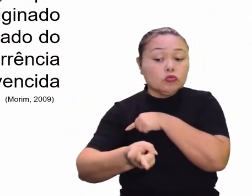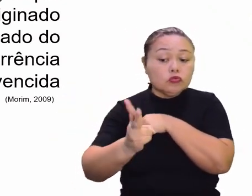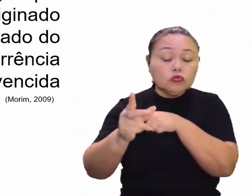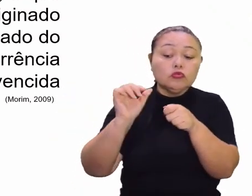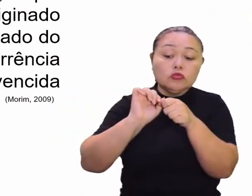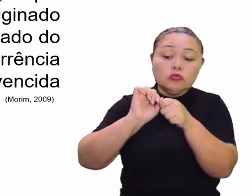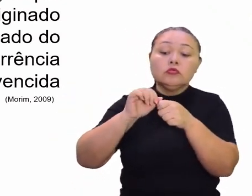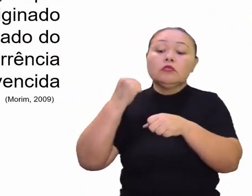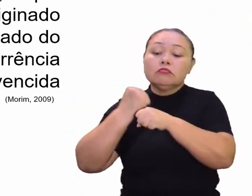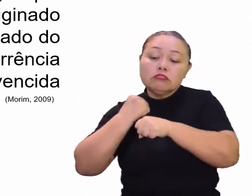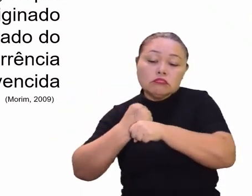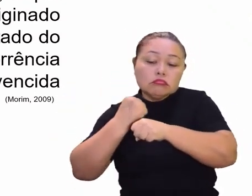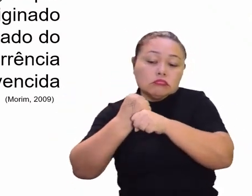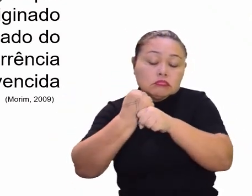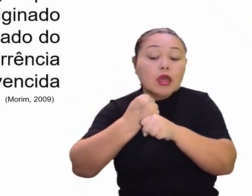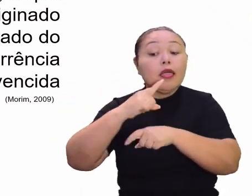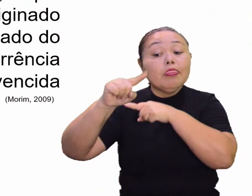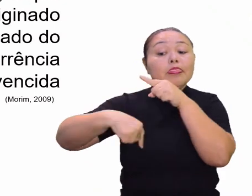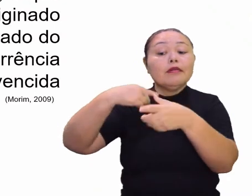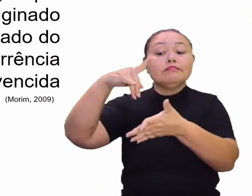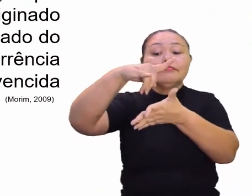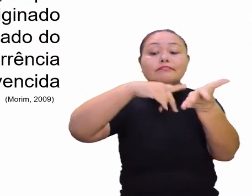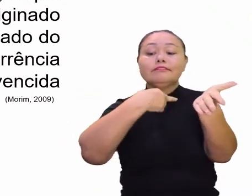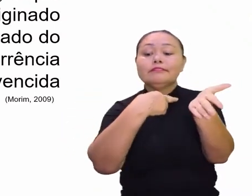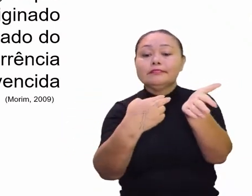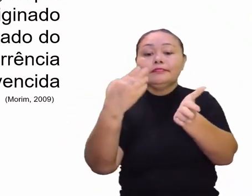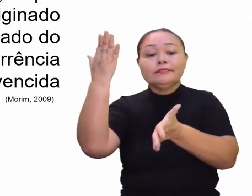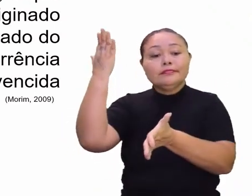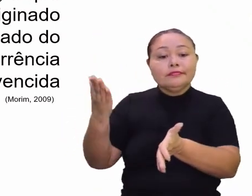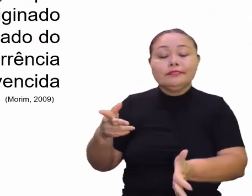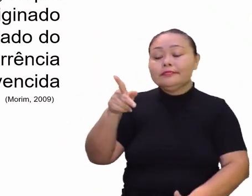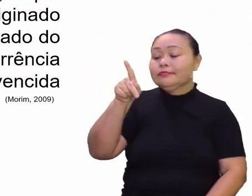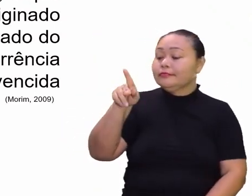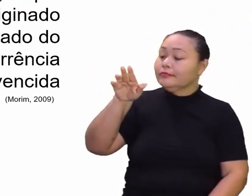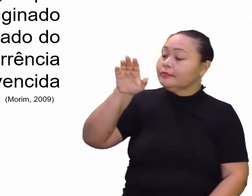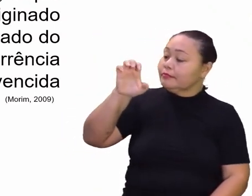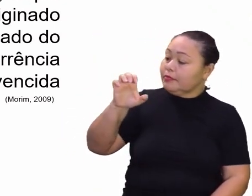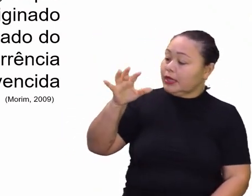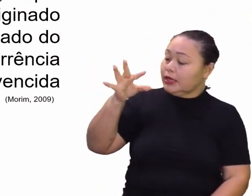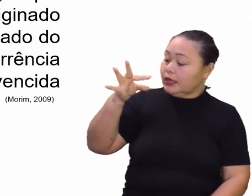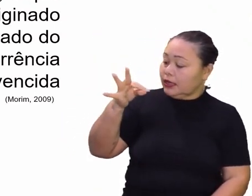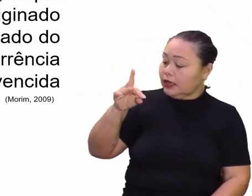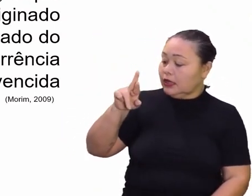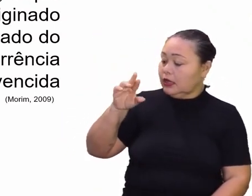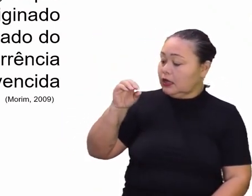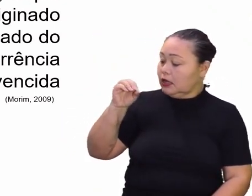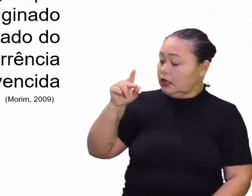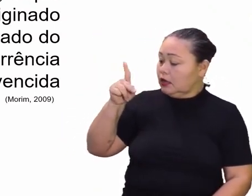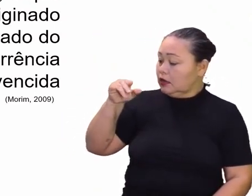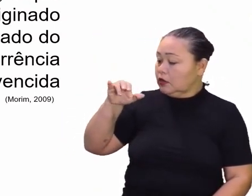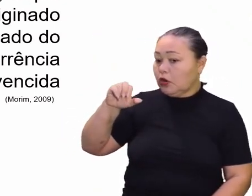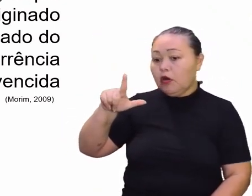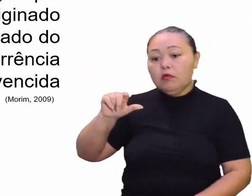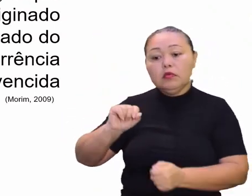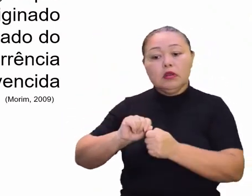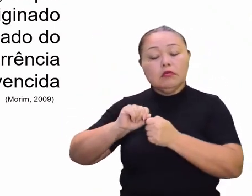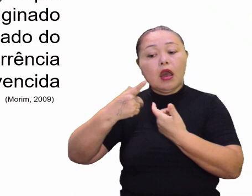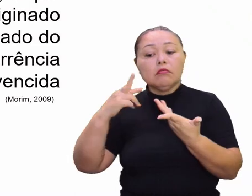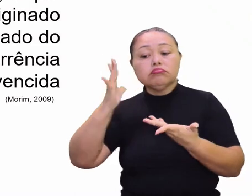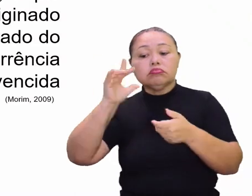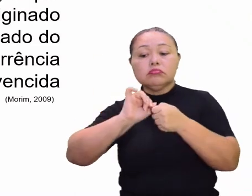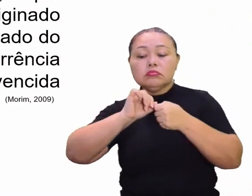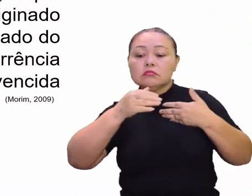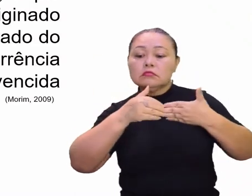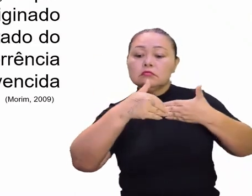partir agora desse Tratado de Petrópolis para resolver o problema, né, da saída lá